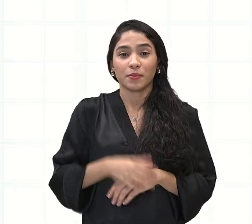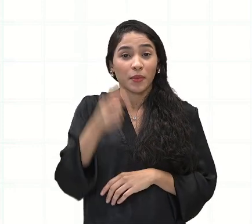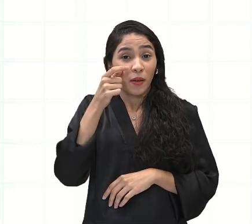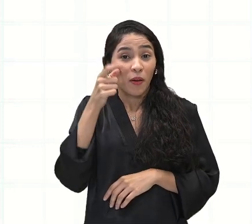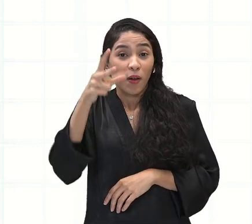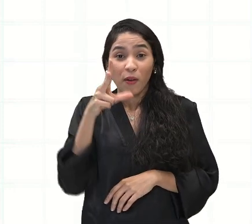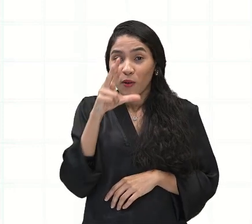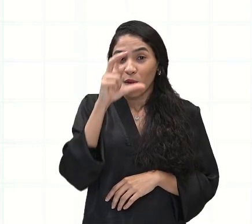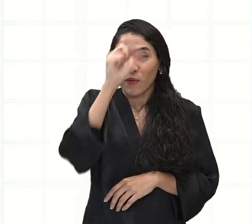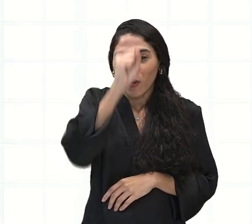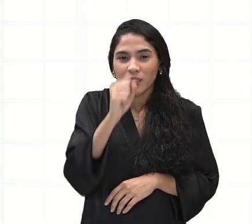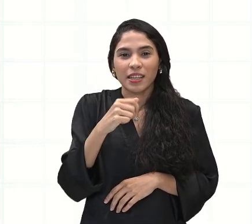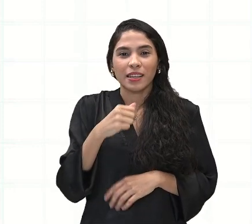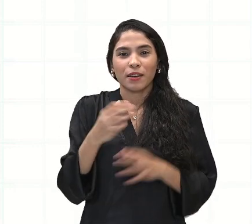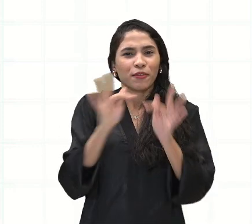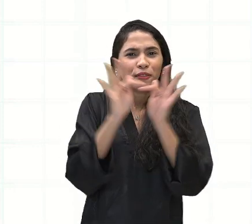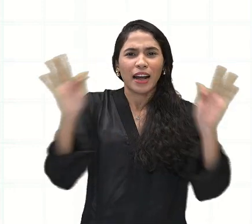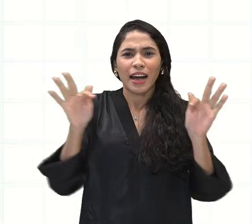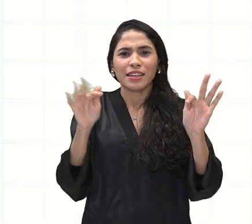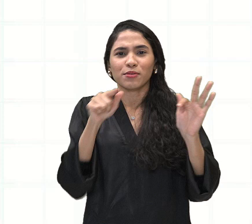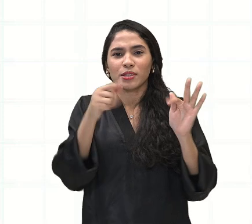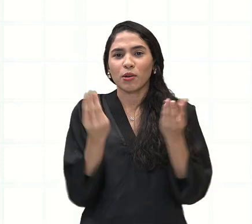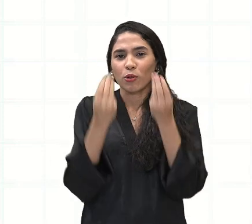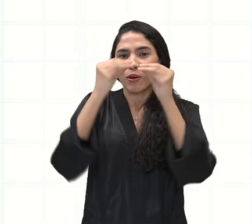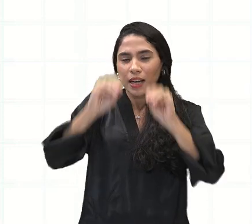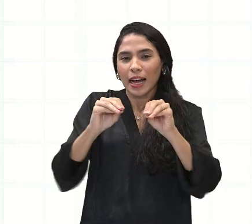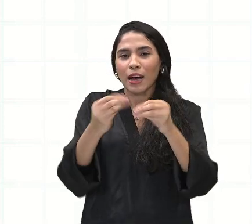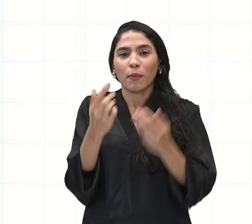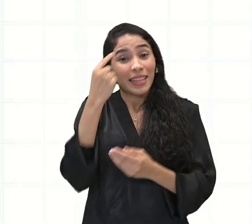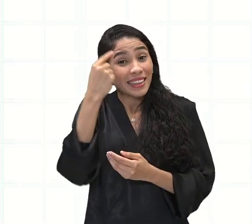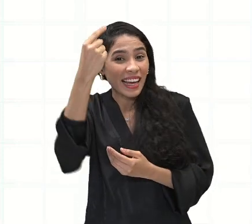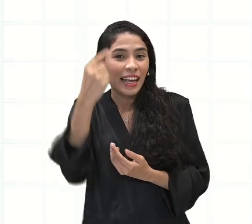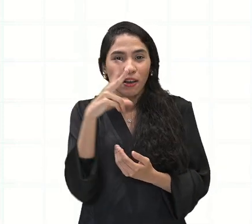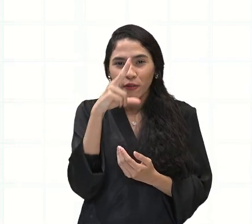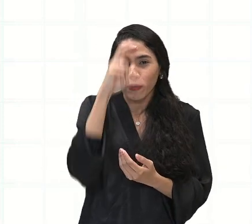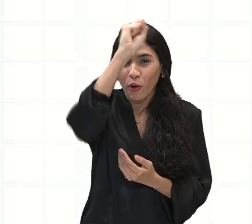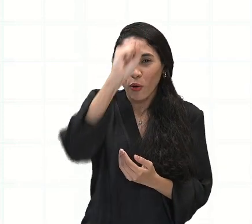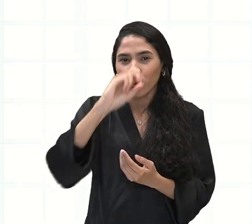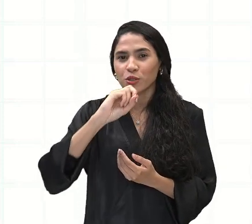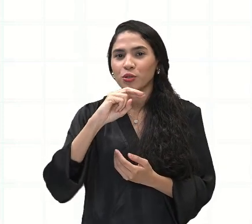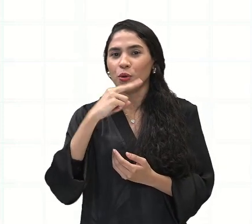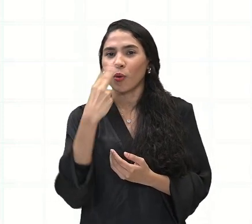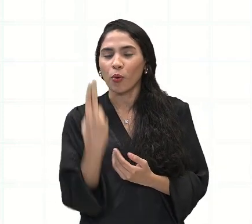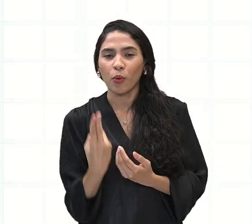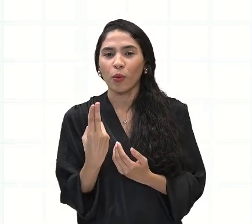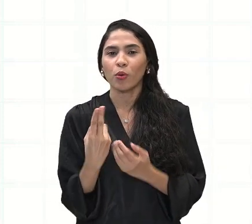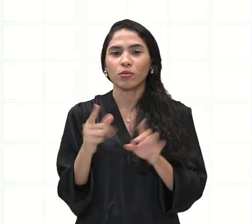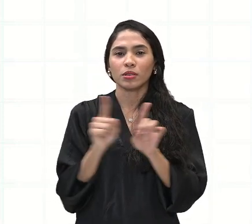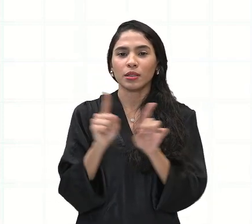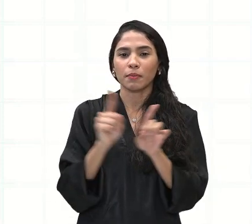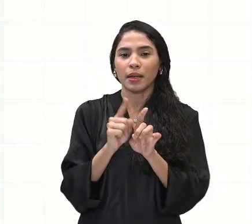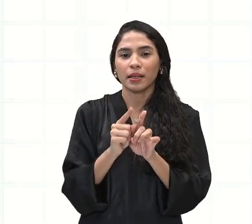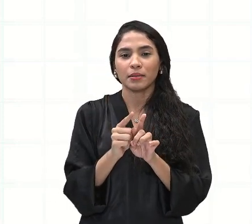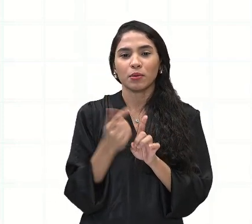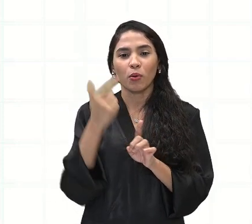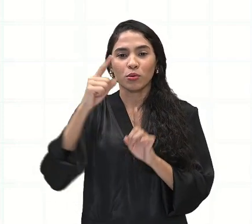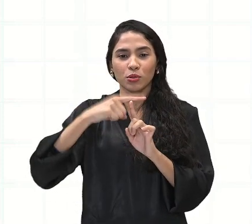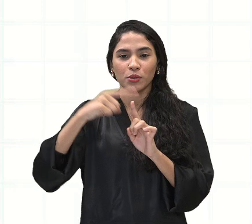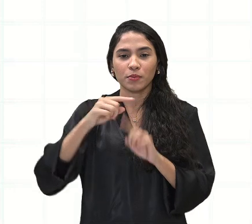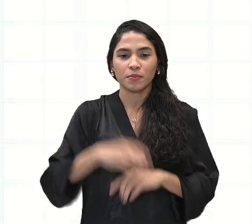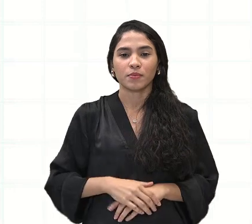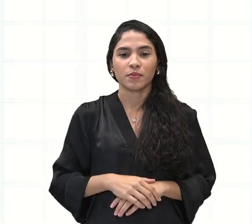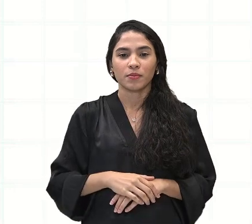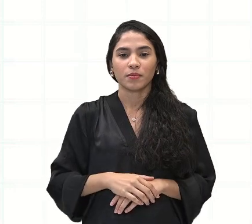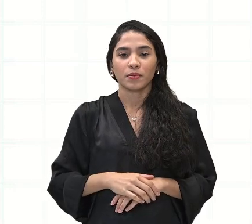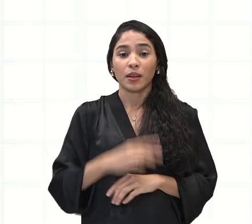entendi. Não significa que você leu milhões de vezes. Significa que você está exagerando. assim como o pleonasmo, que é a repetição